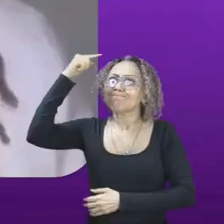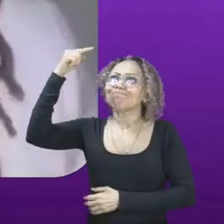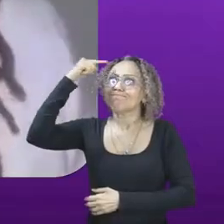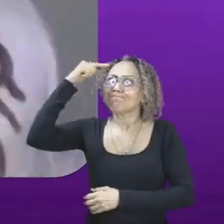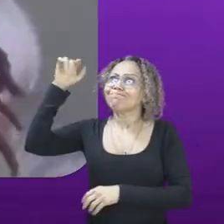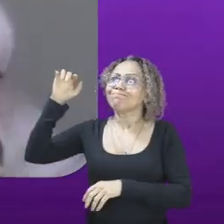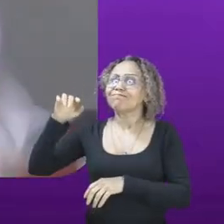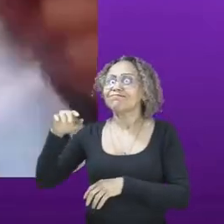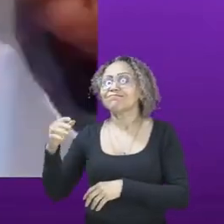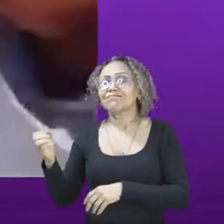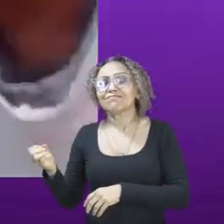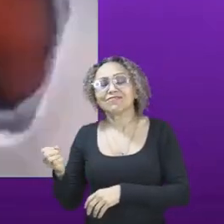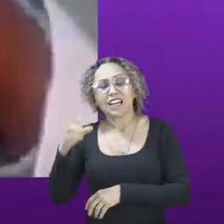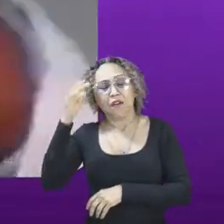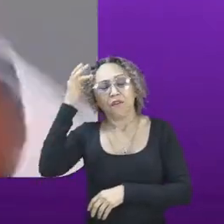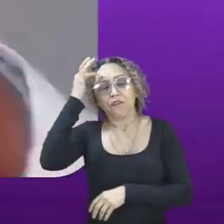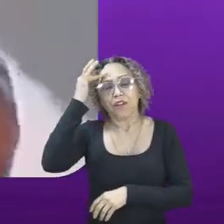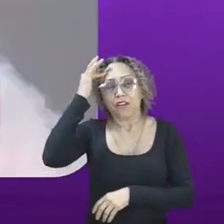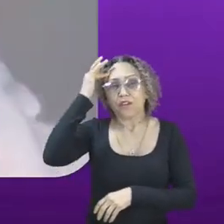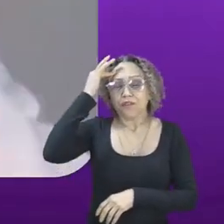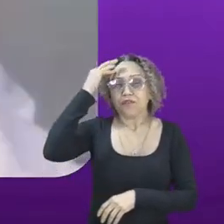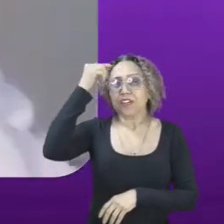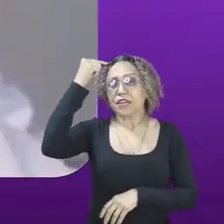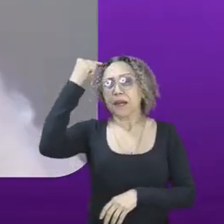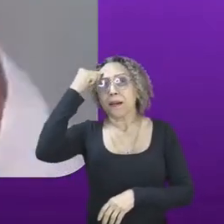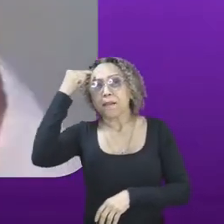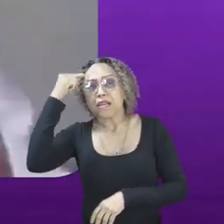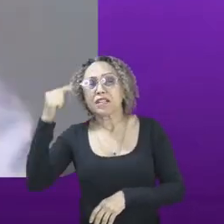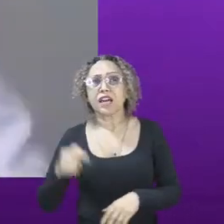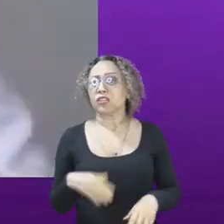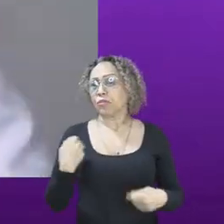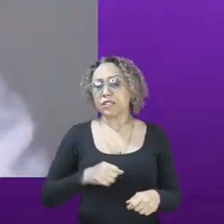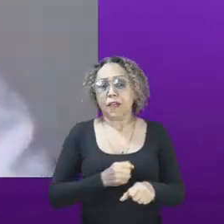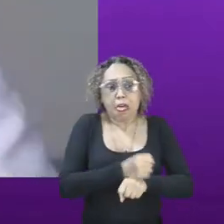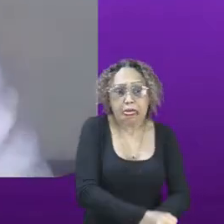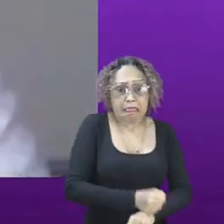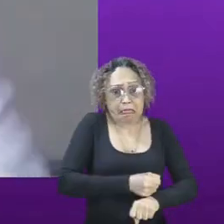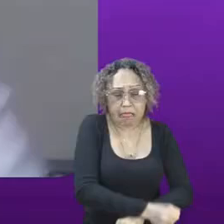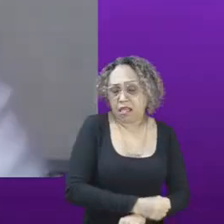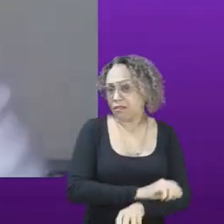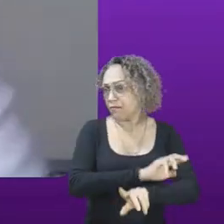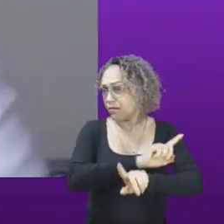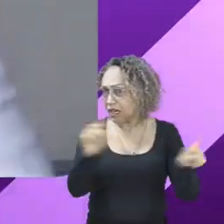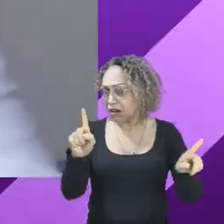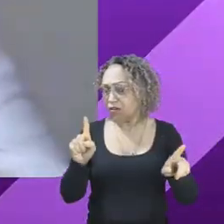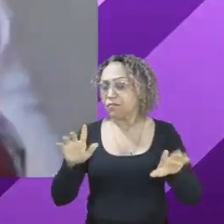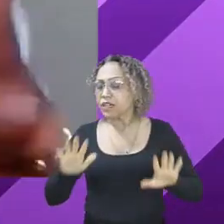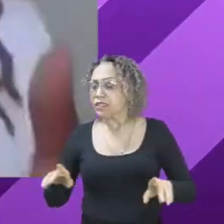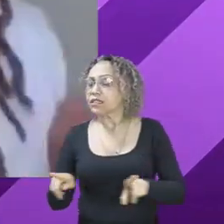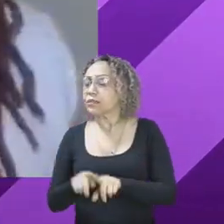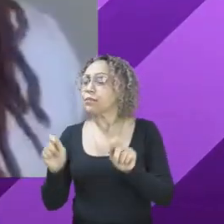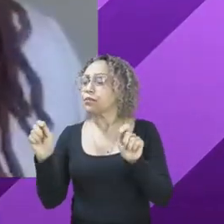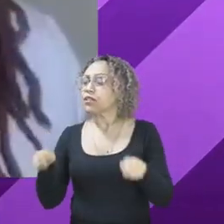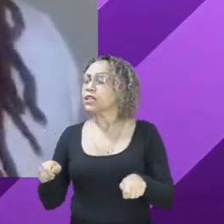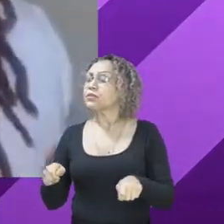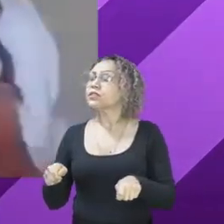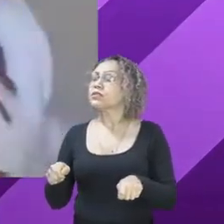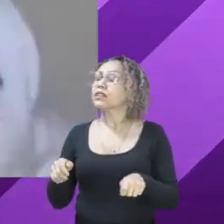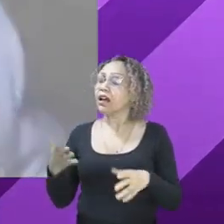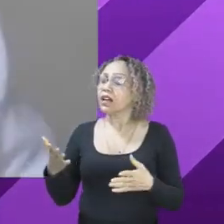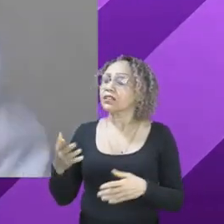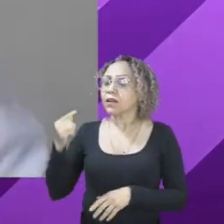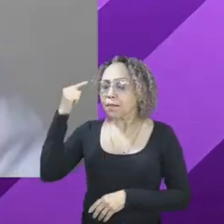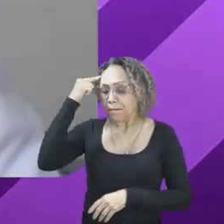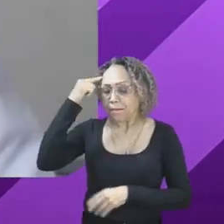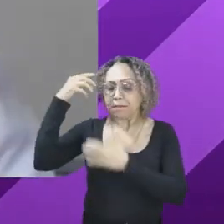novas formas de vida, porque é assim que a nossa matriz civilizatória deu conta, com as nossas inventividades, de